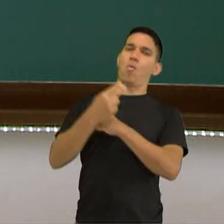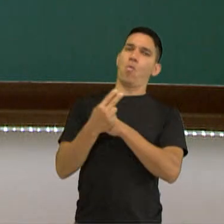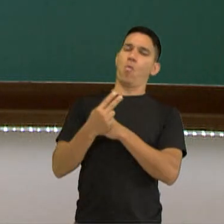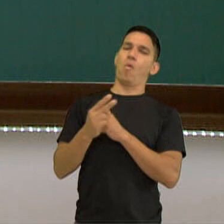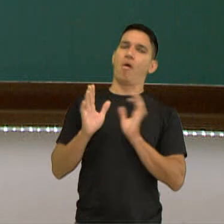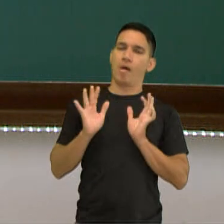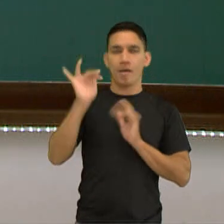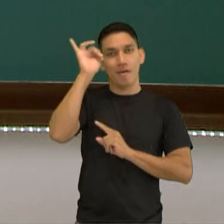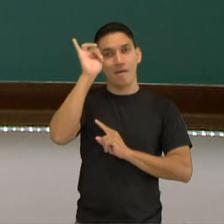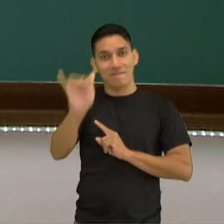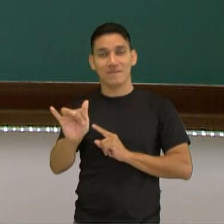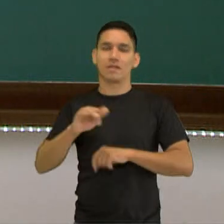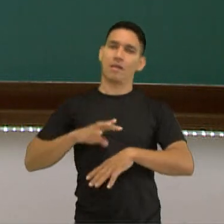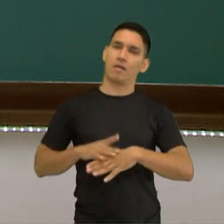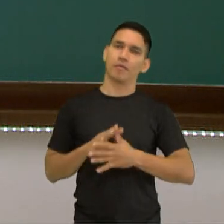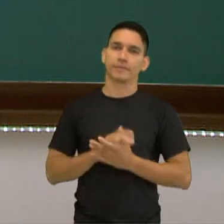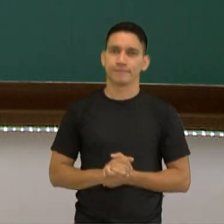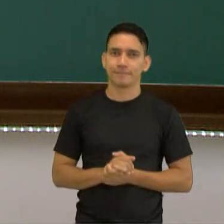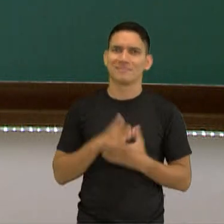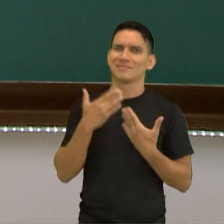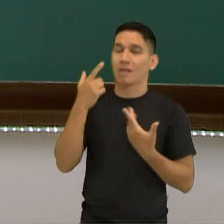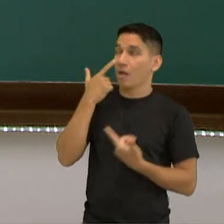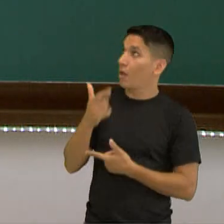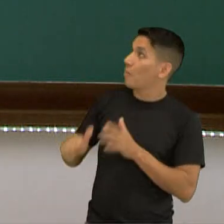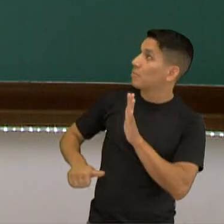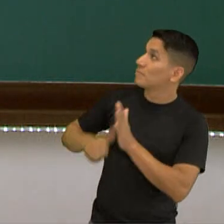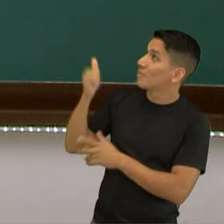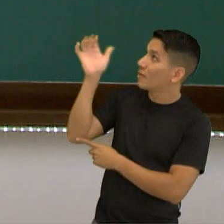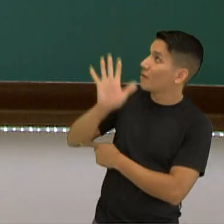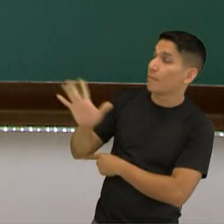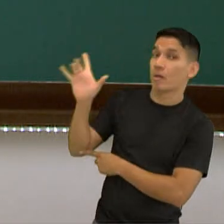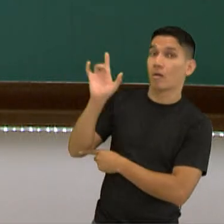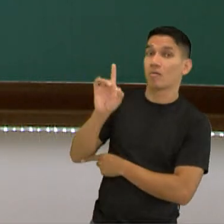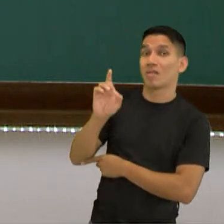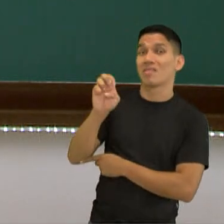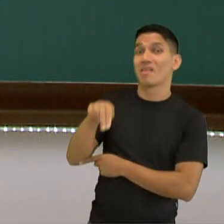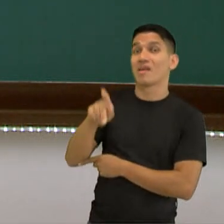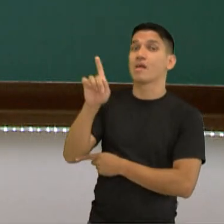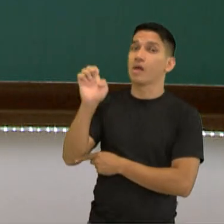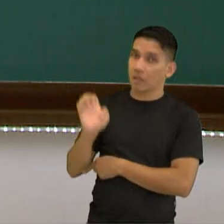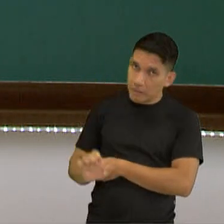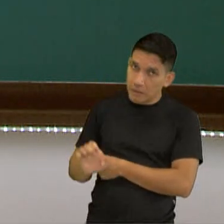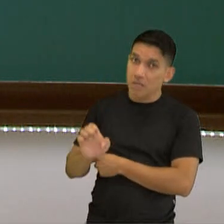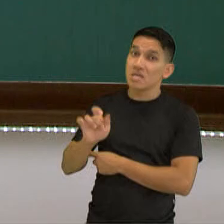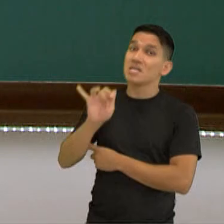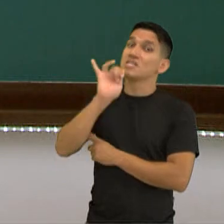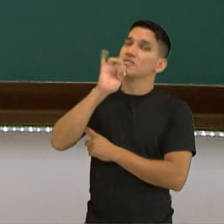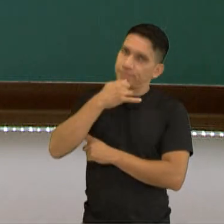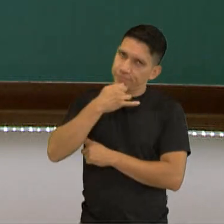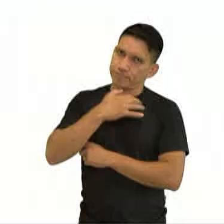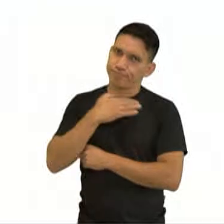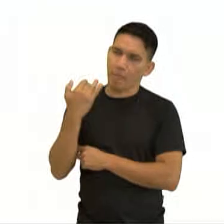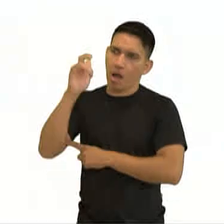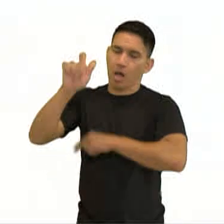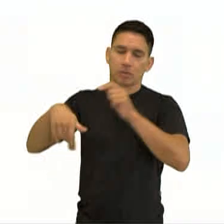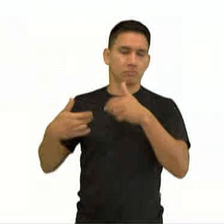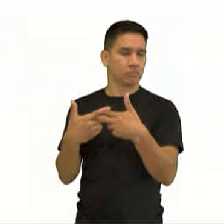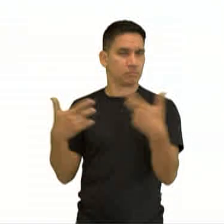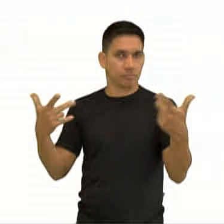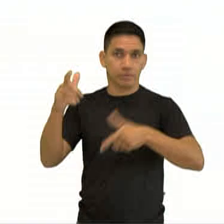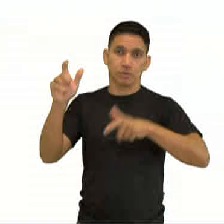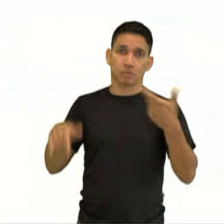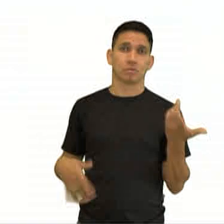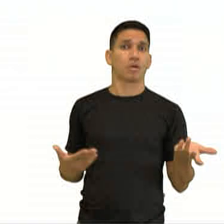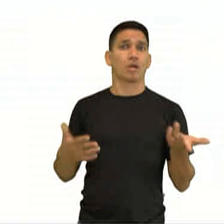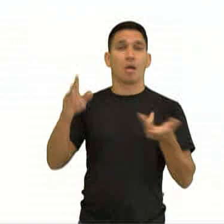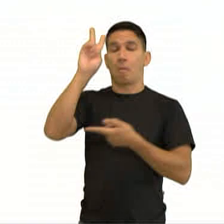evitar as doenças. Então aqui a primeira uma imagem, dengue mata, infelizmente mata muitas pessoas. Mude sua